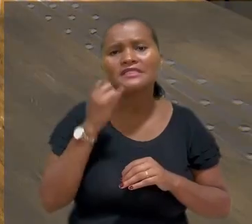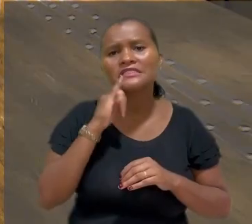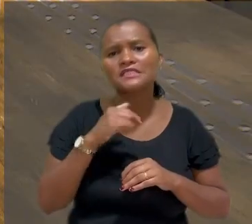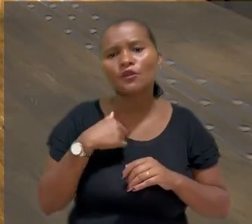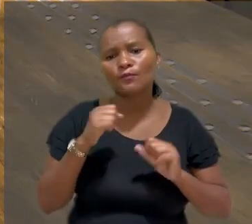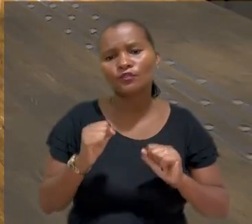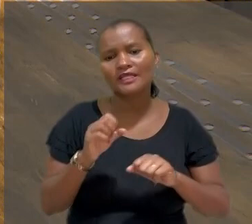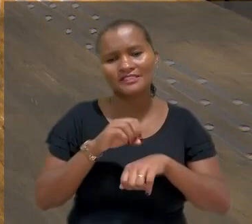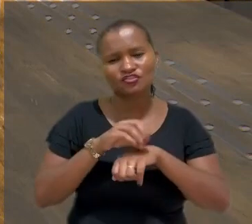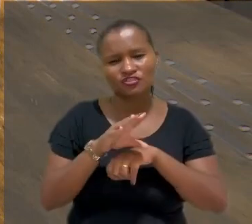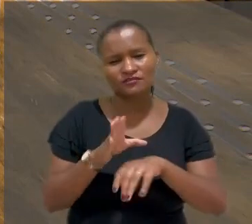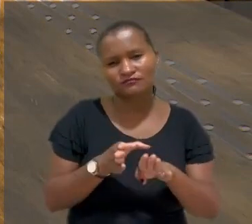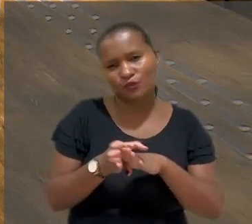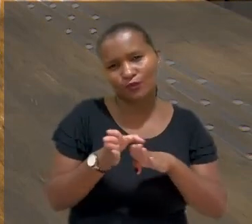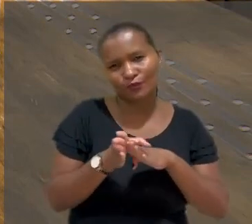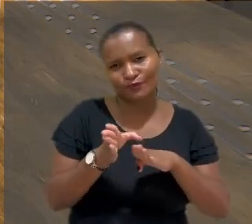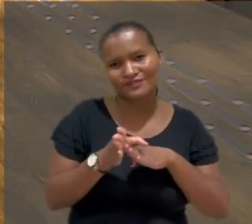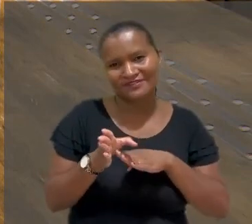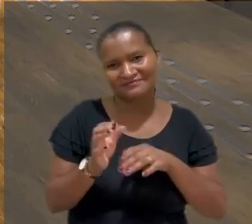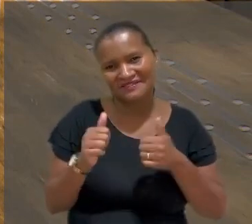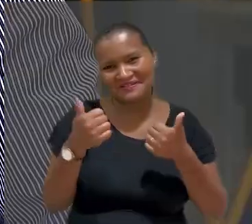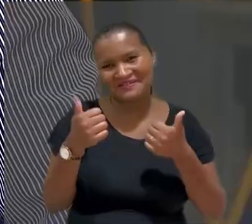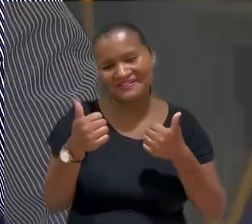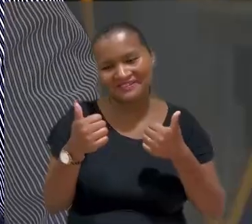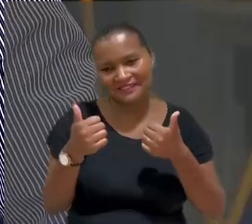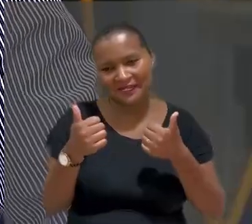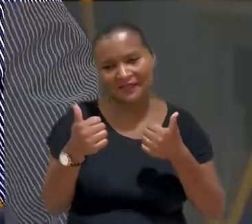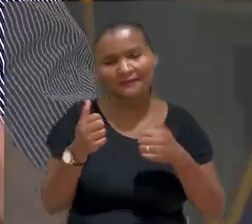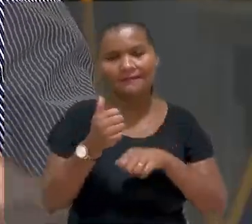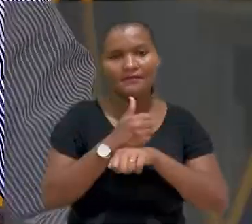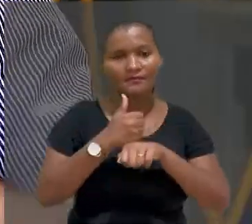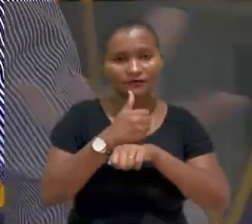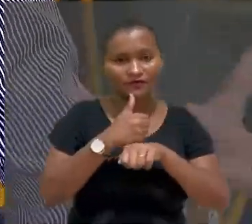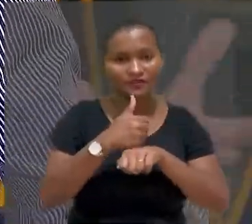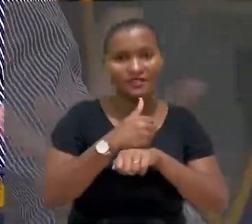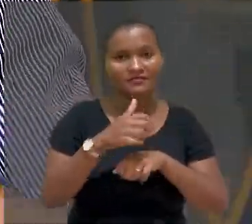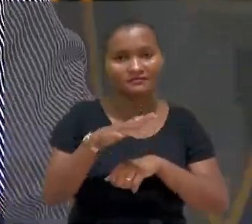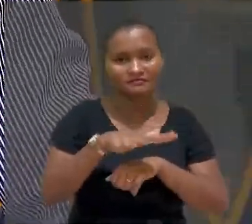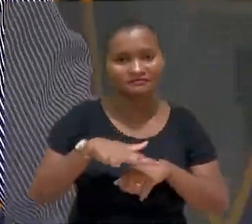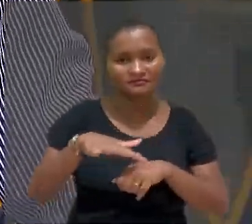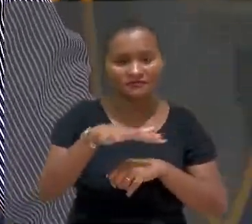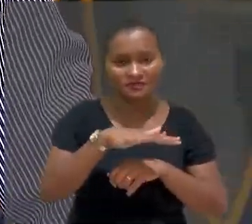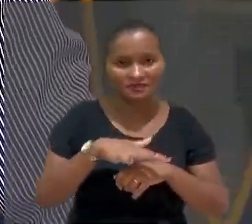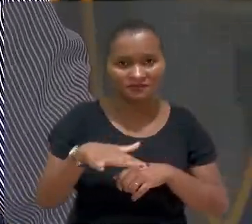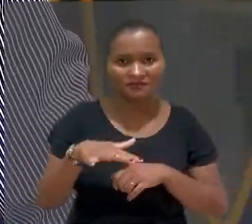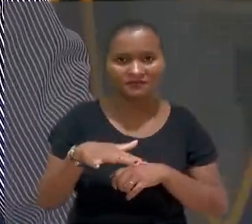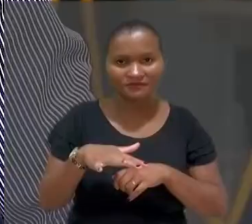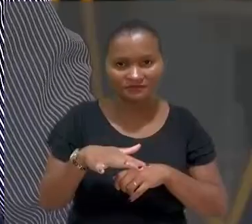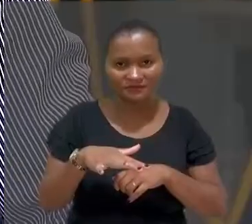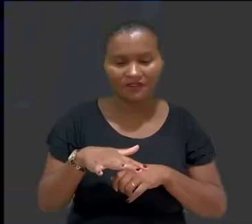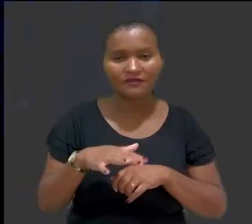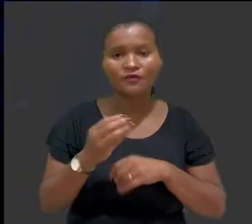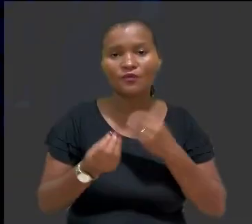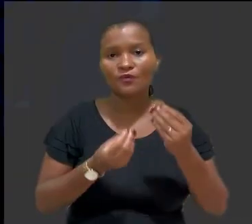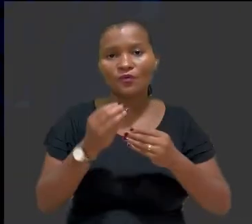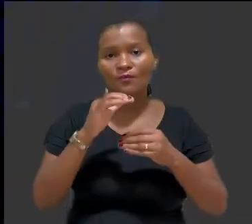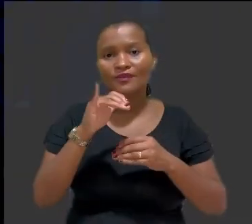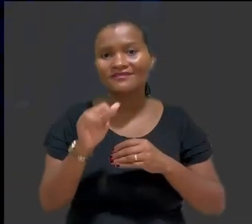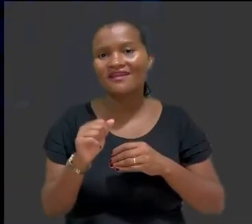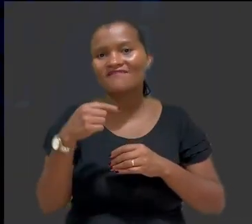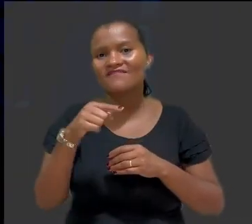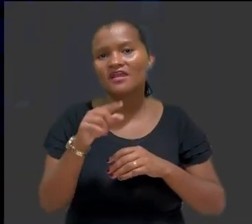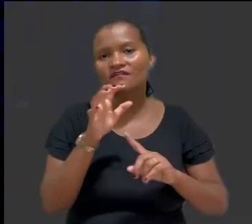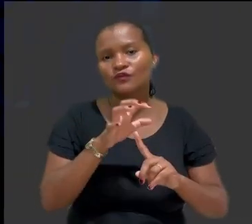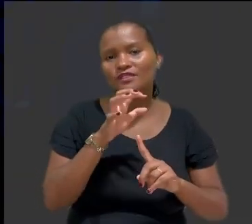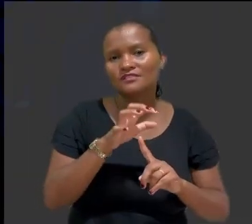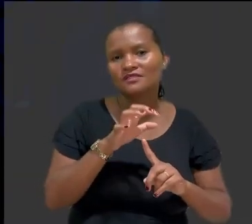né? Um conselho é melhor. Um conselho para profissionais das várias áreas que estão, nossa, como a IA vai me afetar? Né? Qual é o impacto